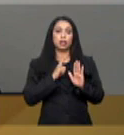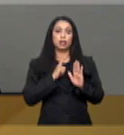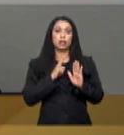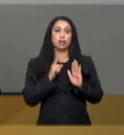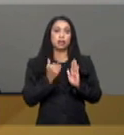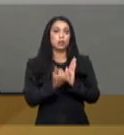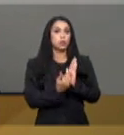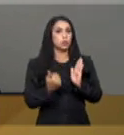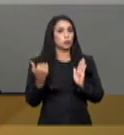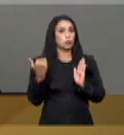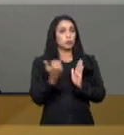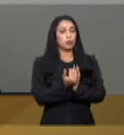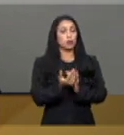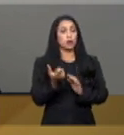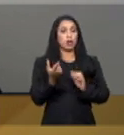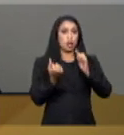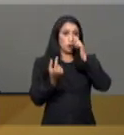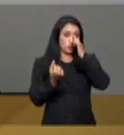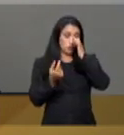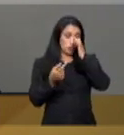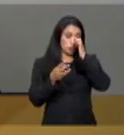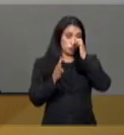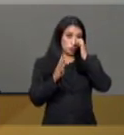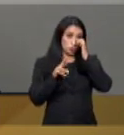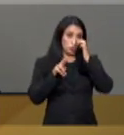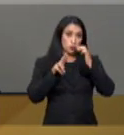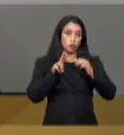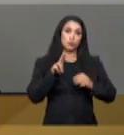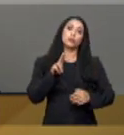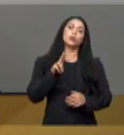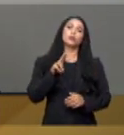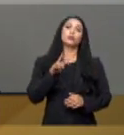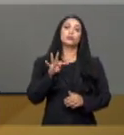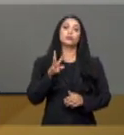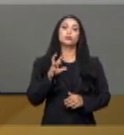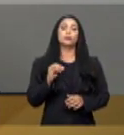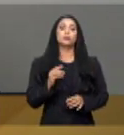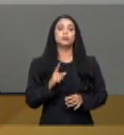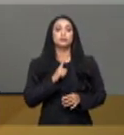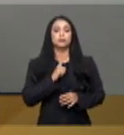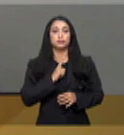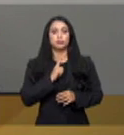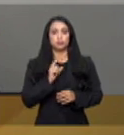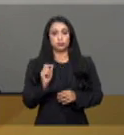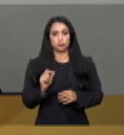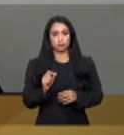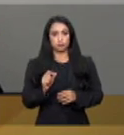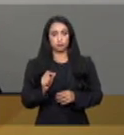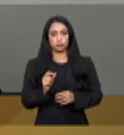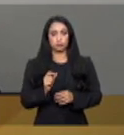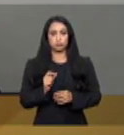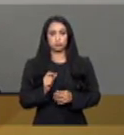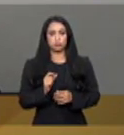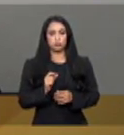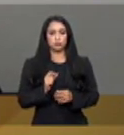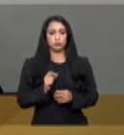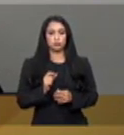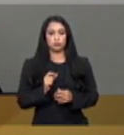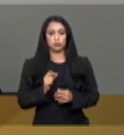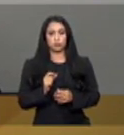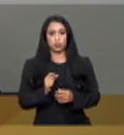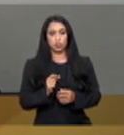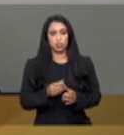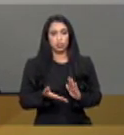superior à receita bruta que permitisse concluir, como assentado na corrente vencedora, que a receita bruta é o resultado de subtração de